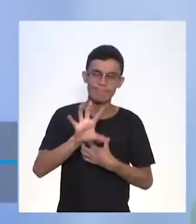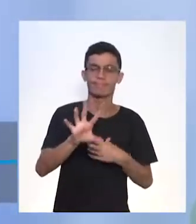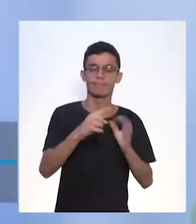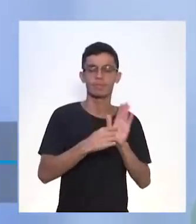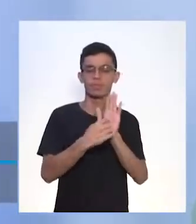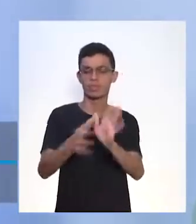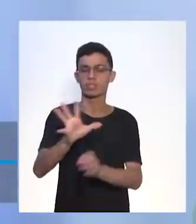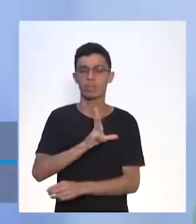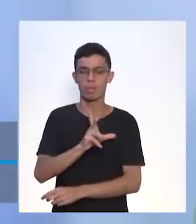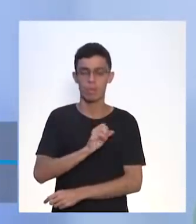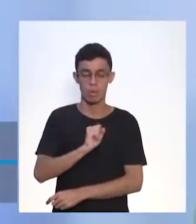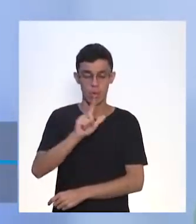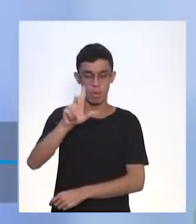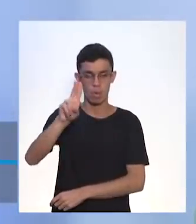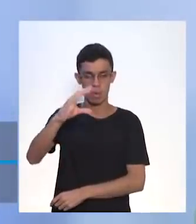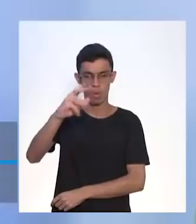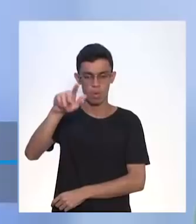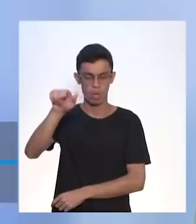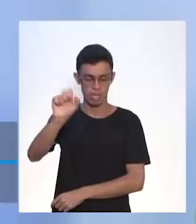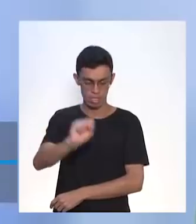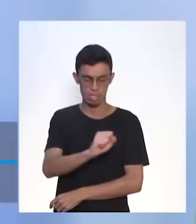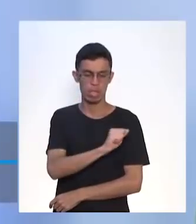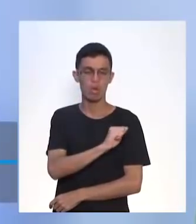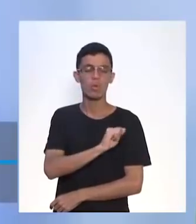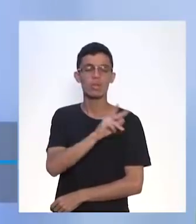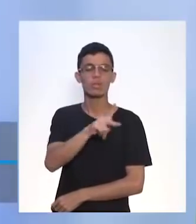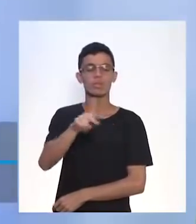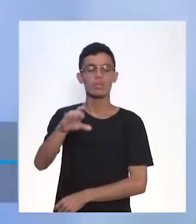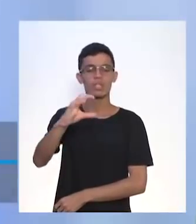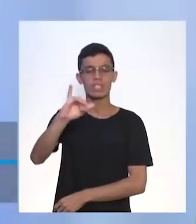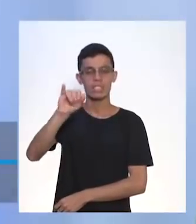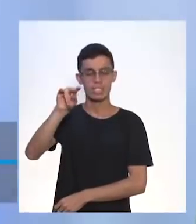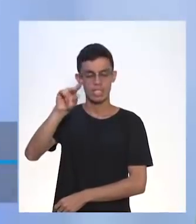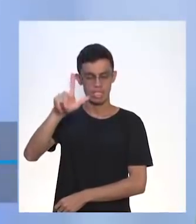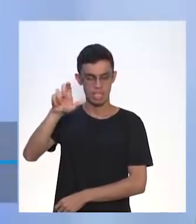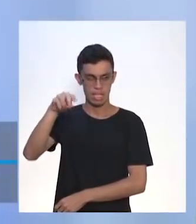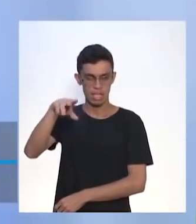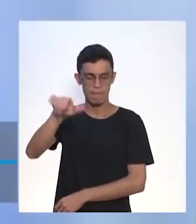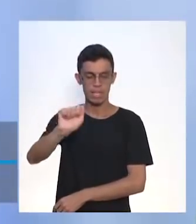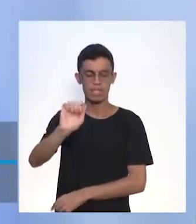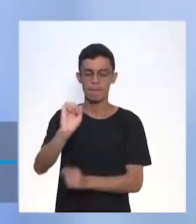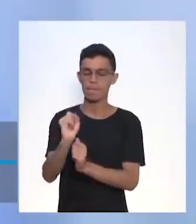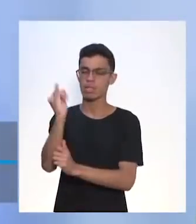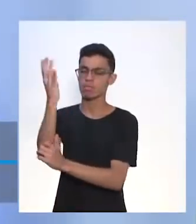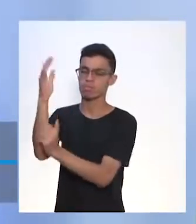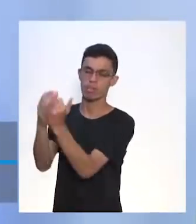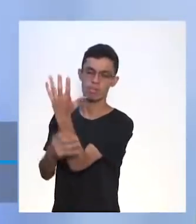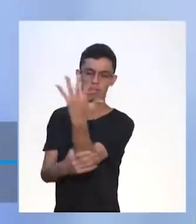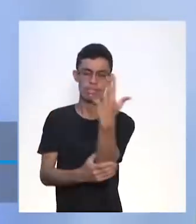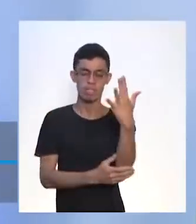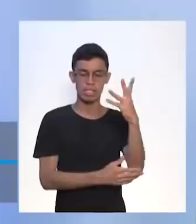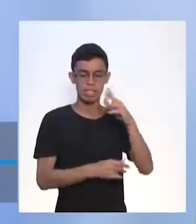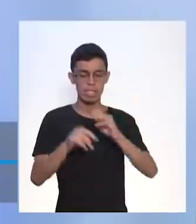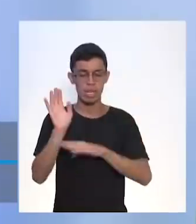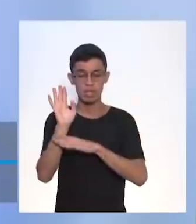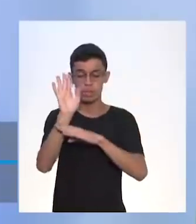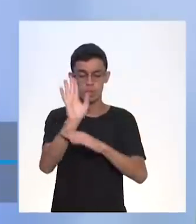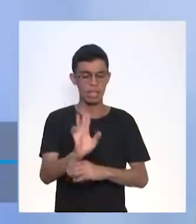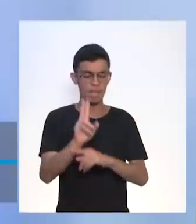Lucas, da ProSirlene, que vai estar ajudando a natureza e ajudar é amor.